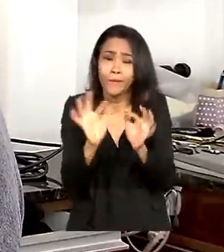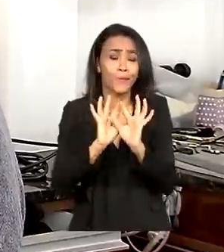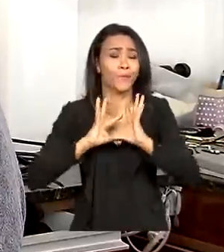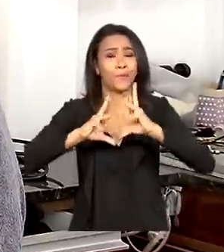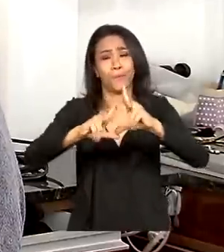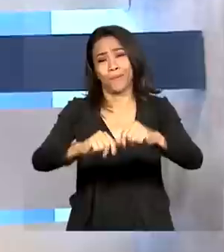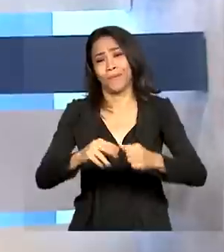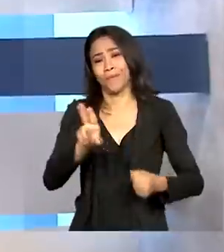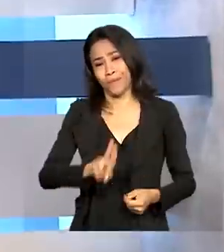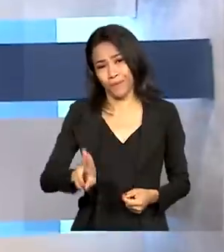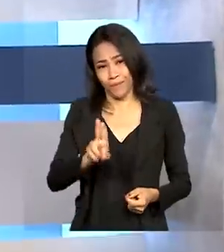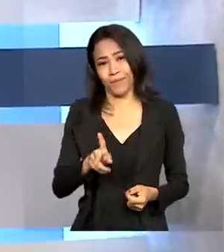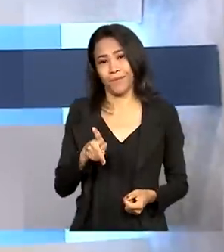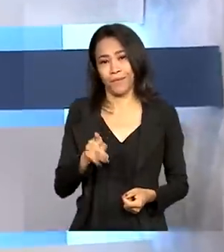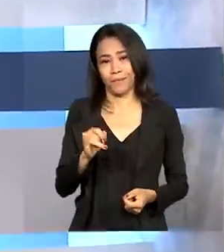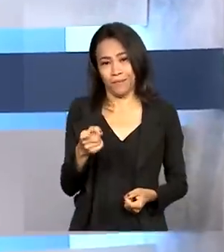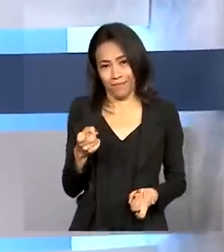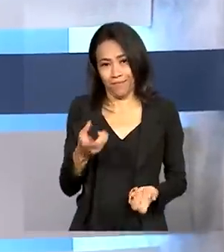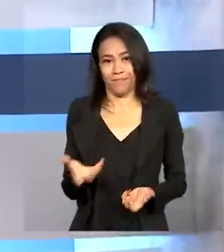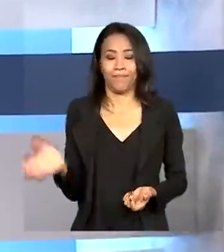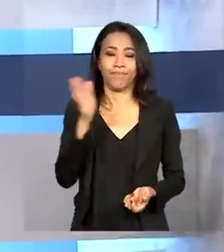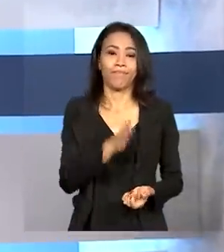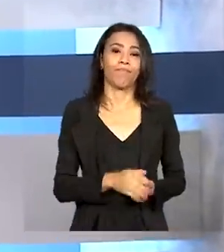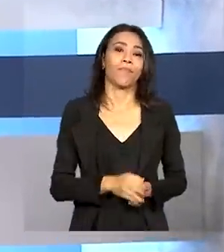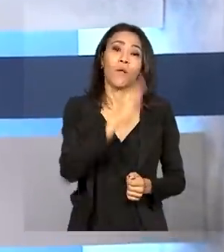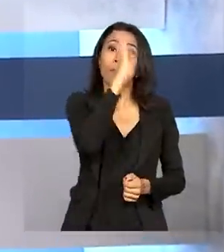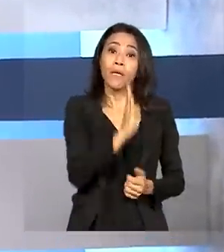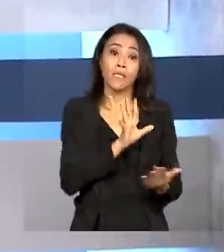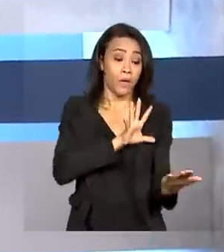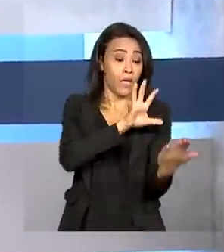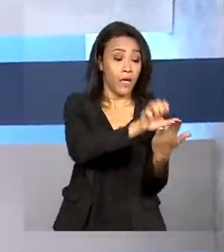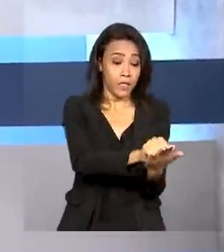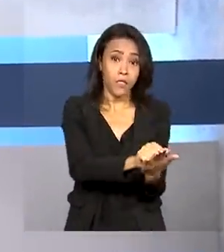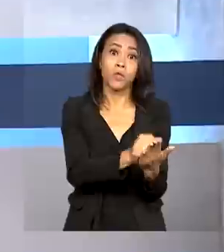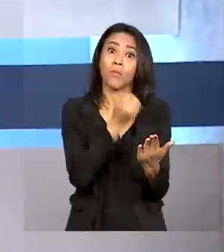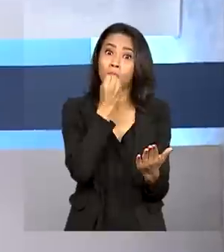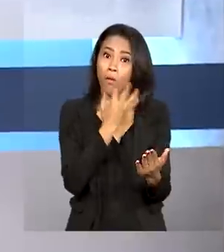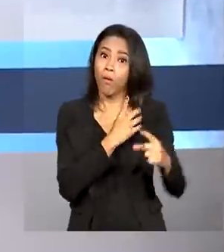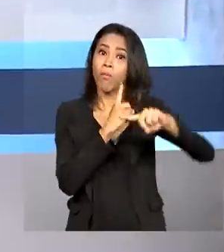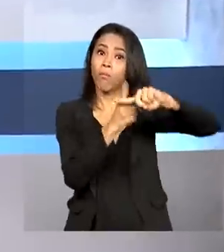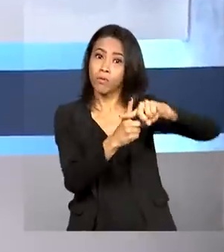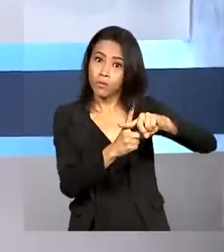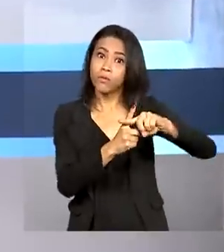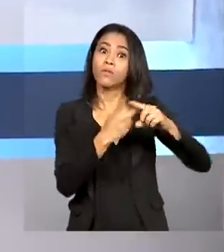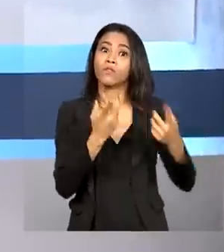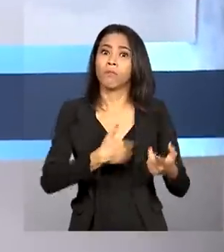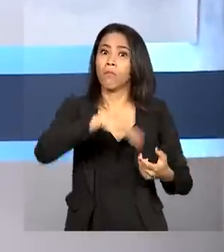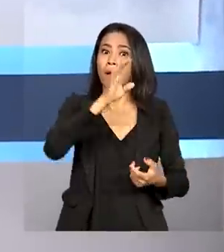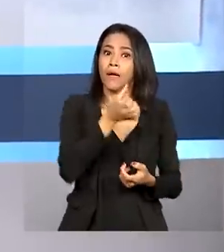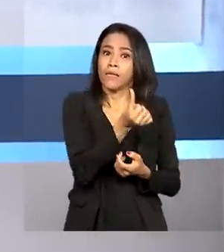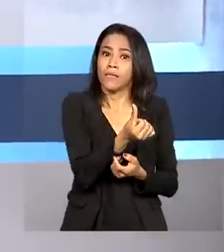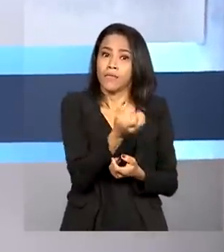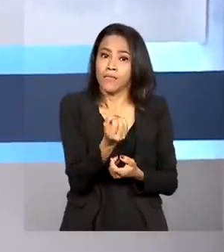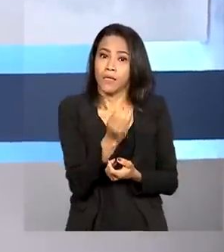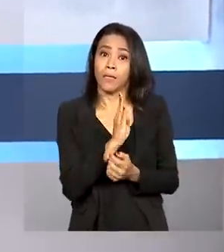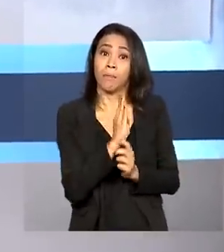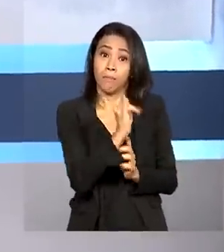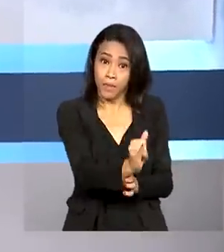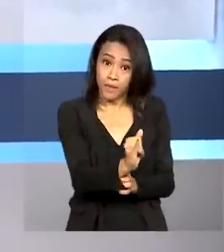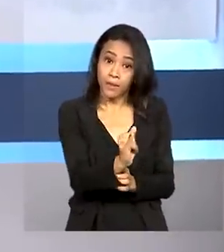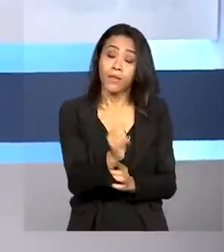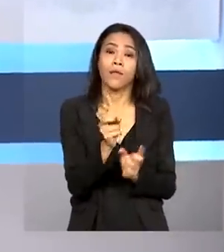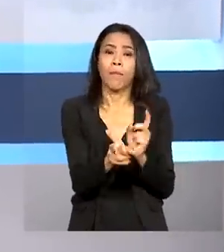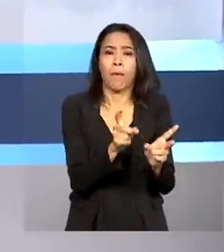é peixe o Brasil registrou o saldo positivo de mais de 60 Bilhões de Dólares no ano passado na